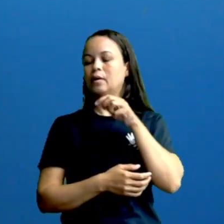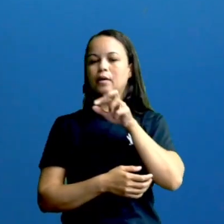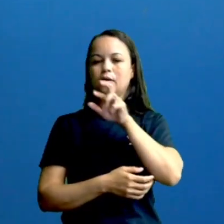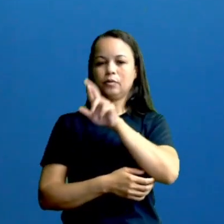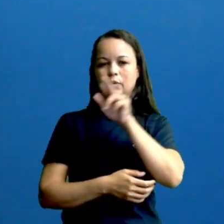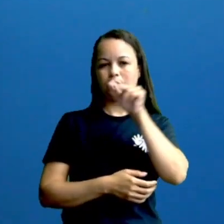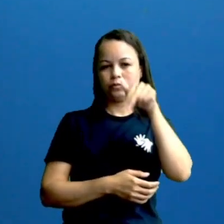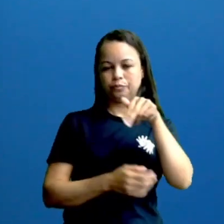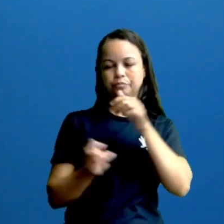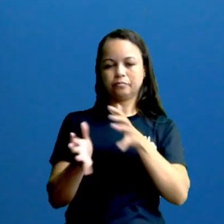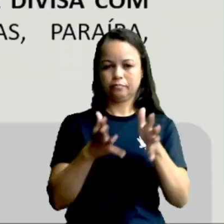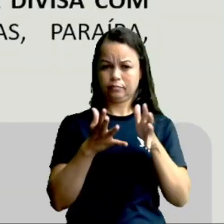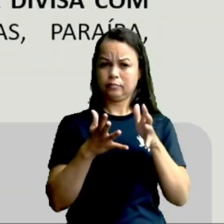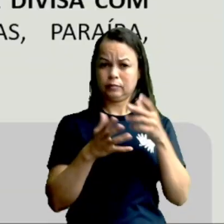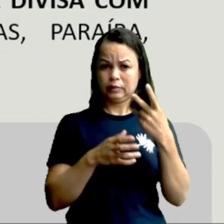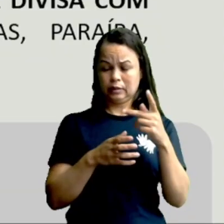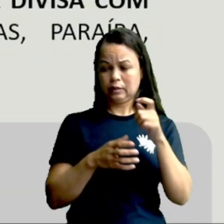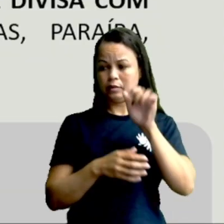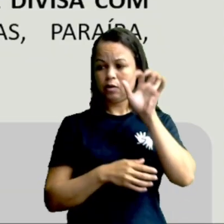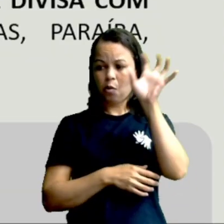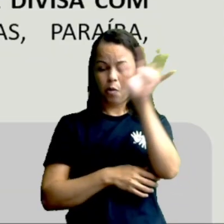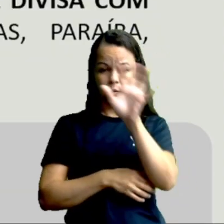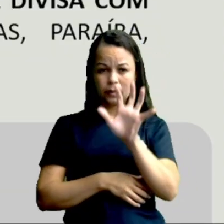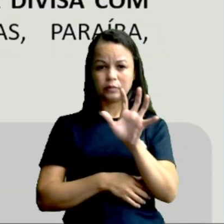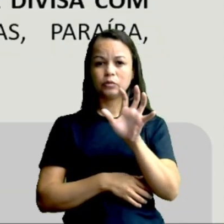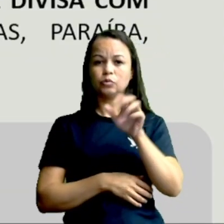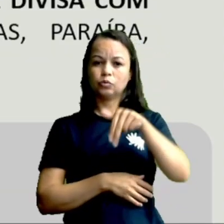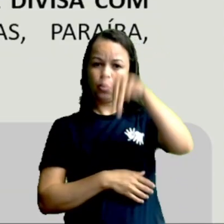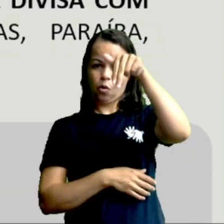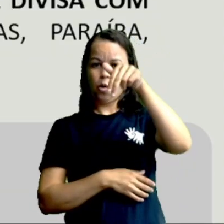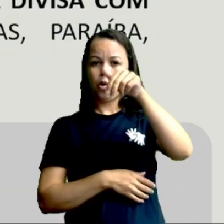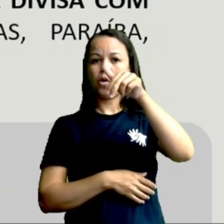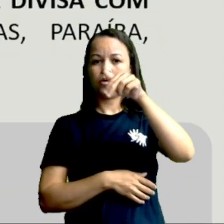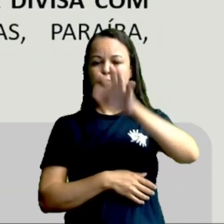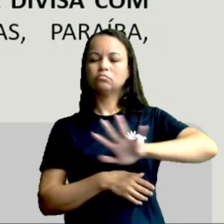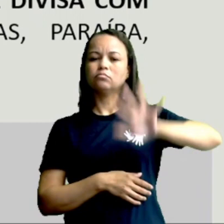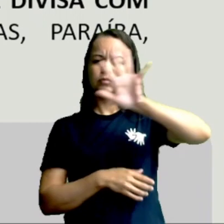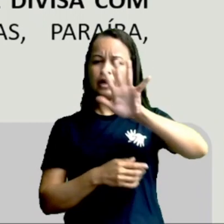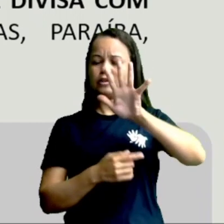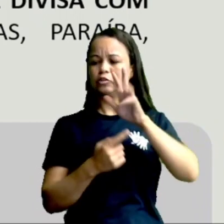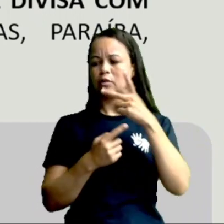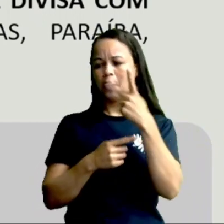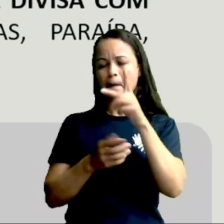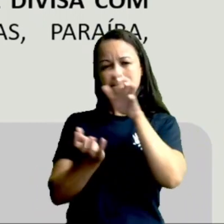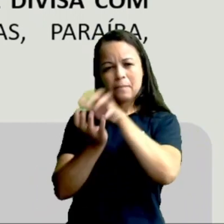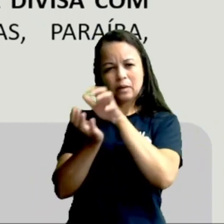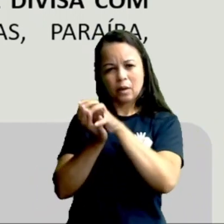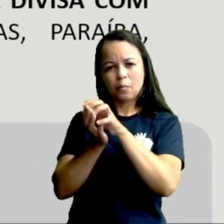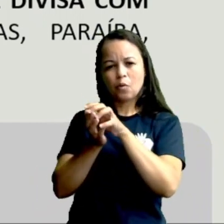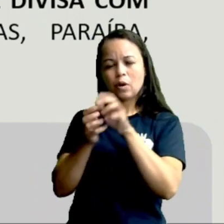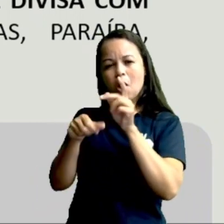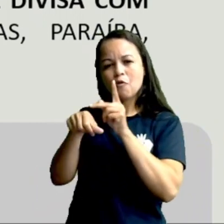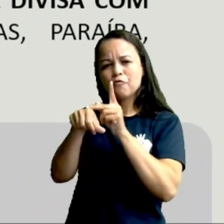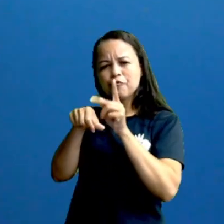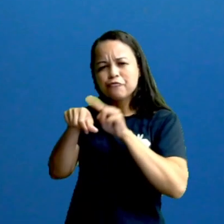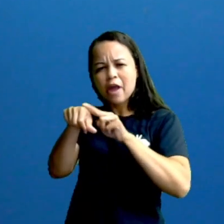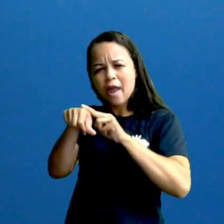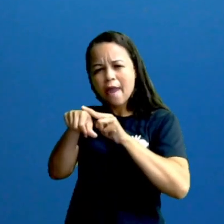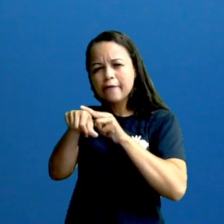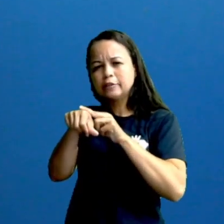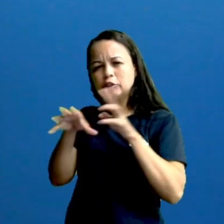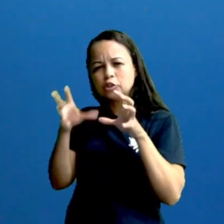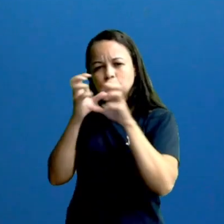telinha, é o mapa do Nordeste. Pernambuco é esse de verdezinho, um pouquinho mais escuro, tá? E aí você vai